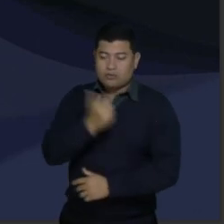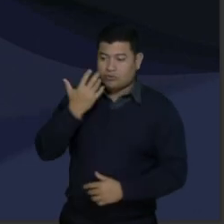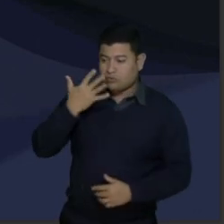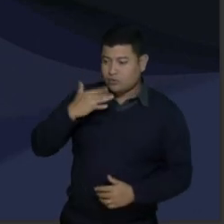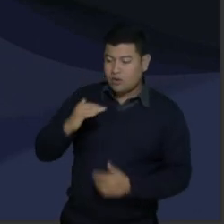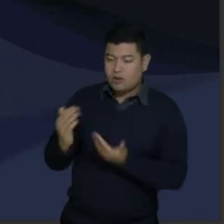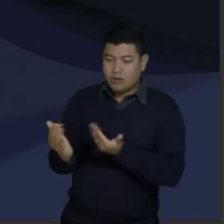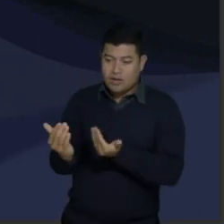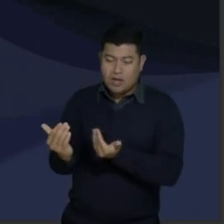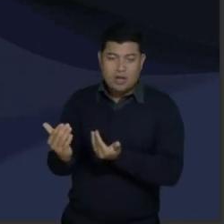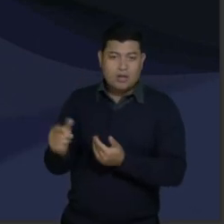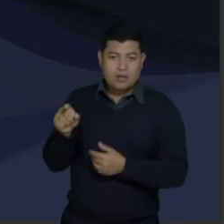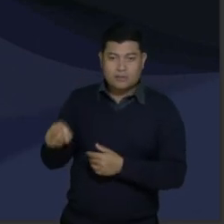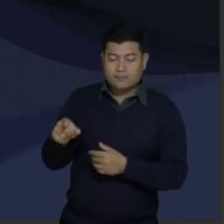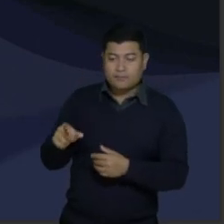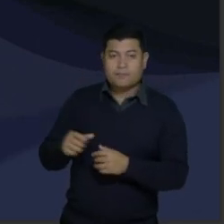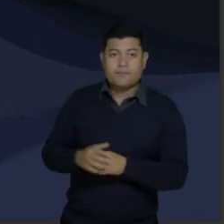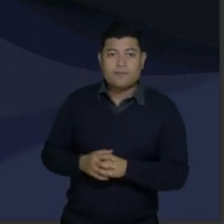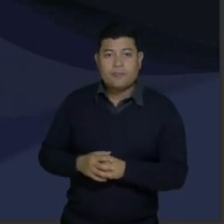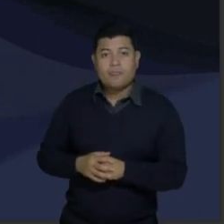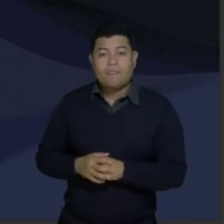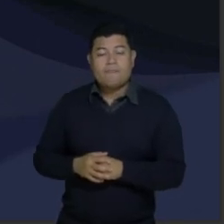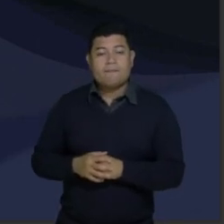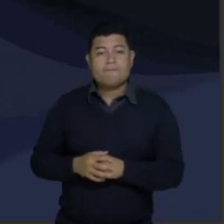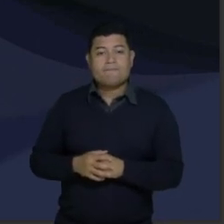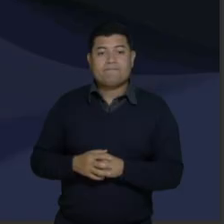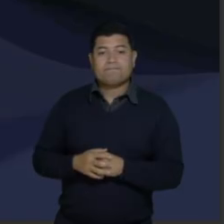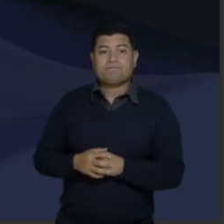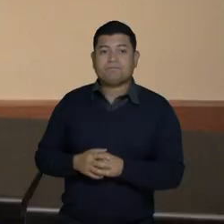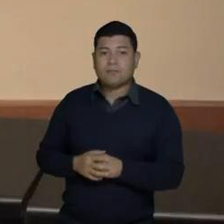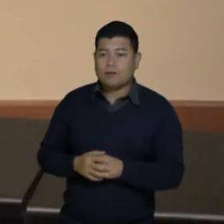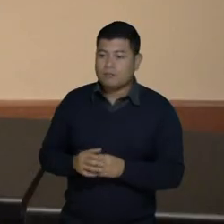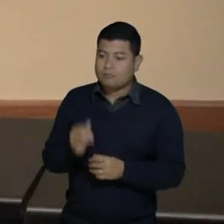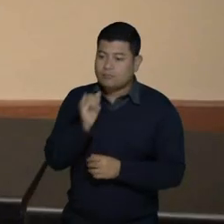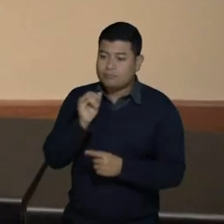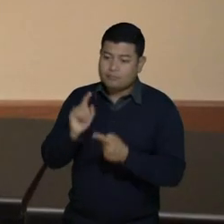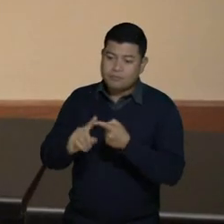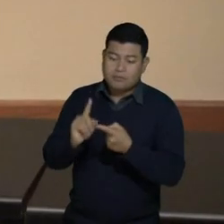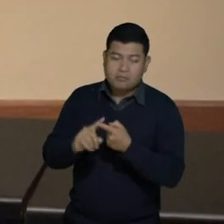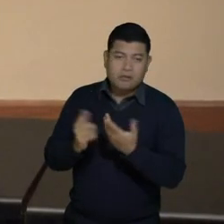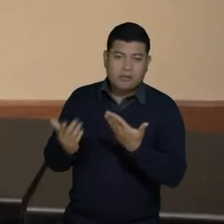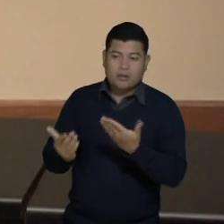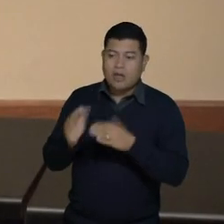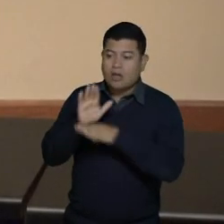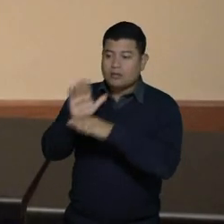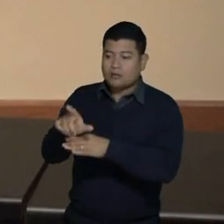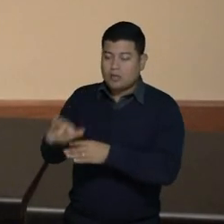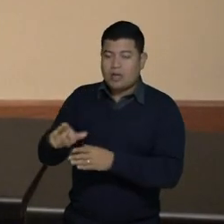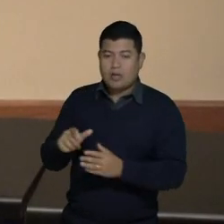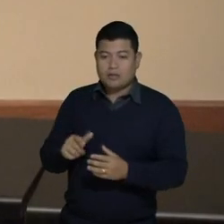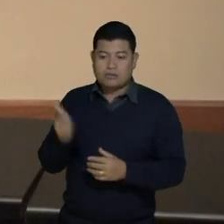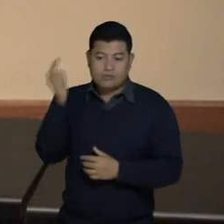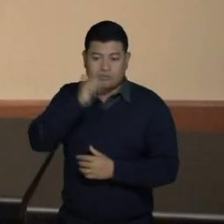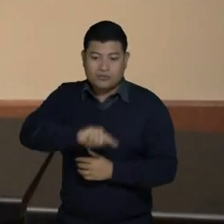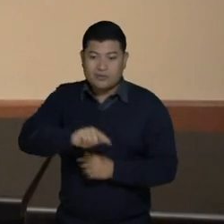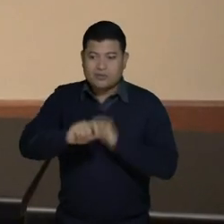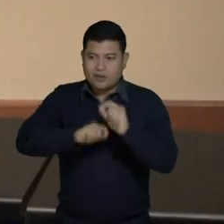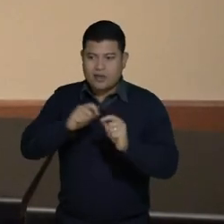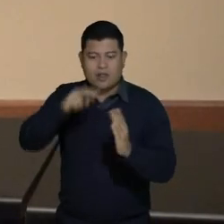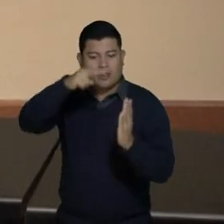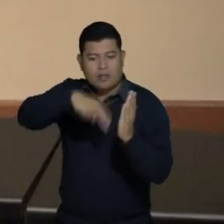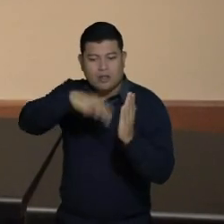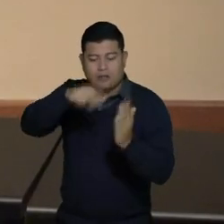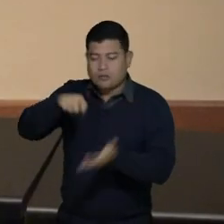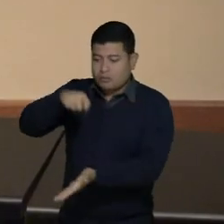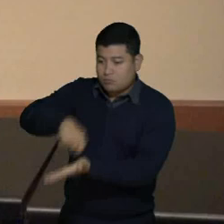trabalho de intervenção dar acesso à leitura e escrita quando a gente dá o acesso à leitura